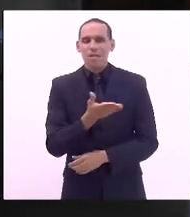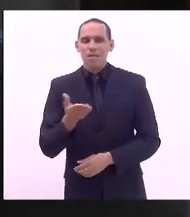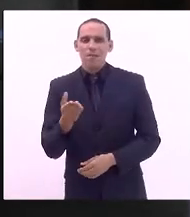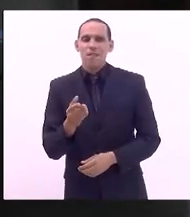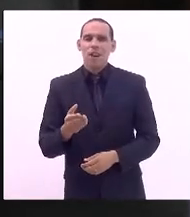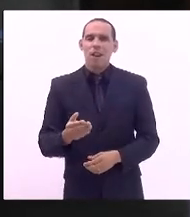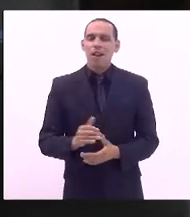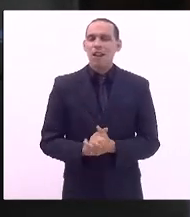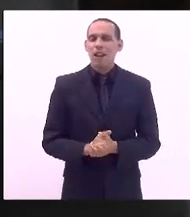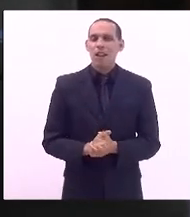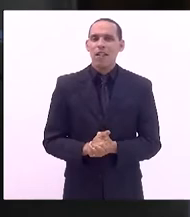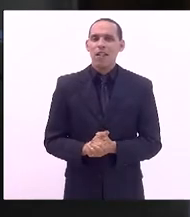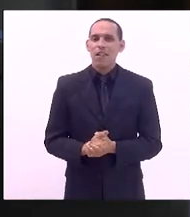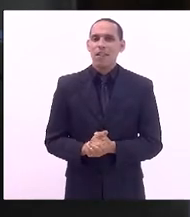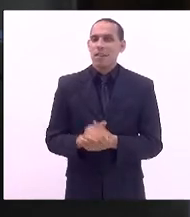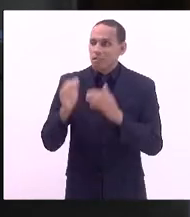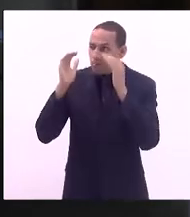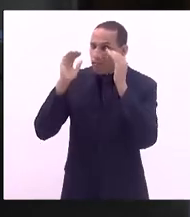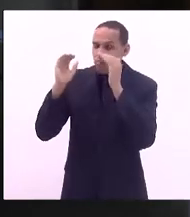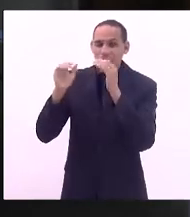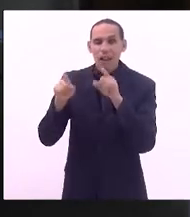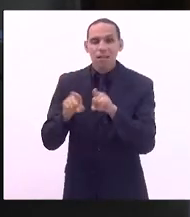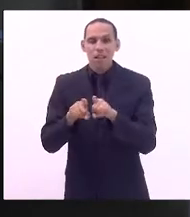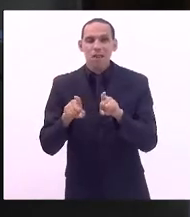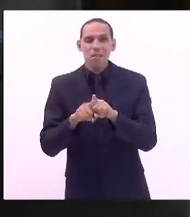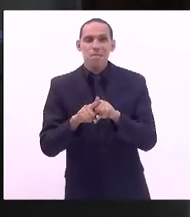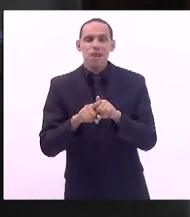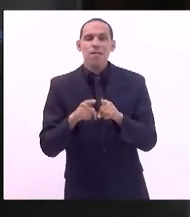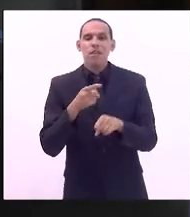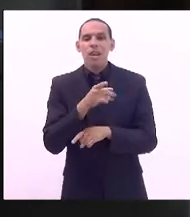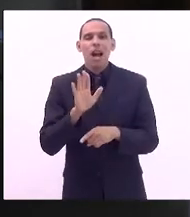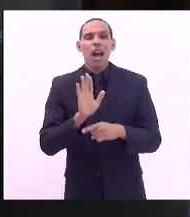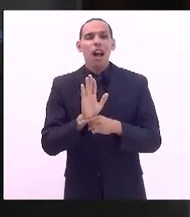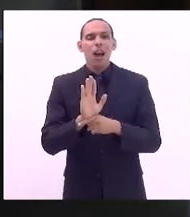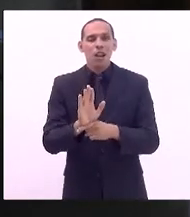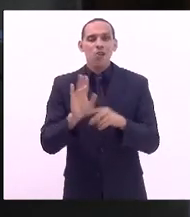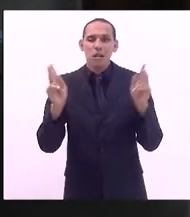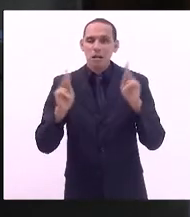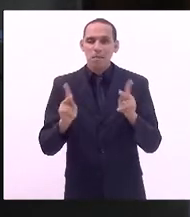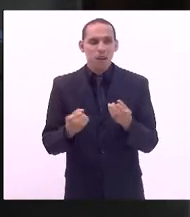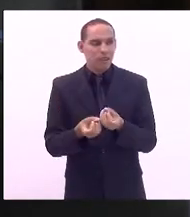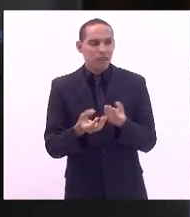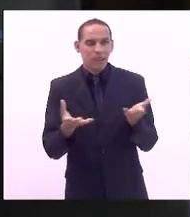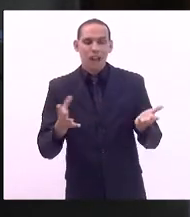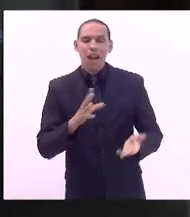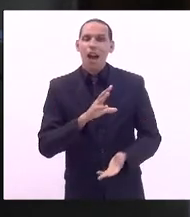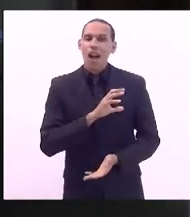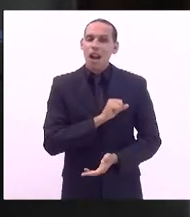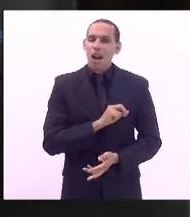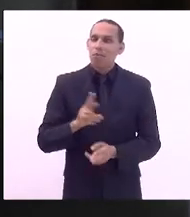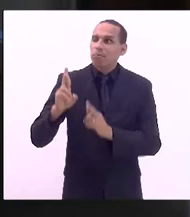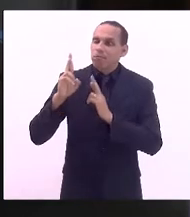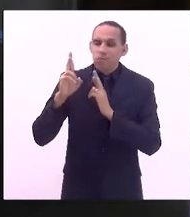vocês são Pacificadores vocês tem levado esperança amor conforto Misericórdia